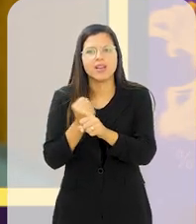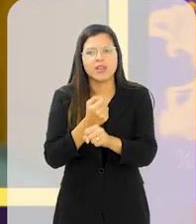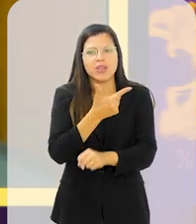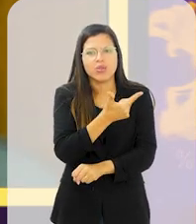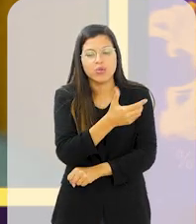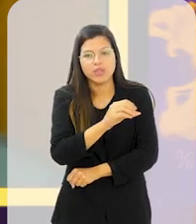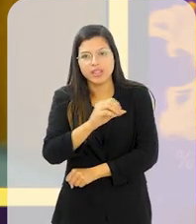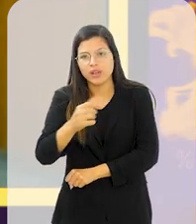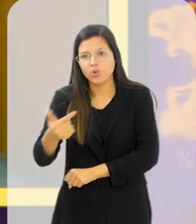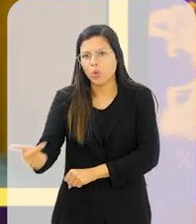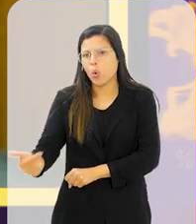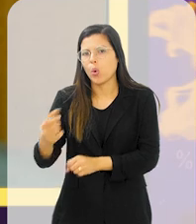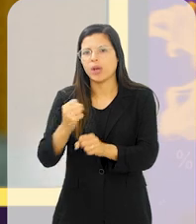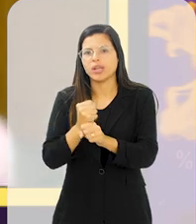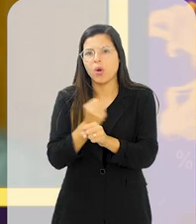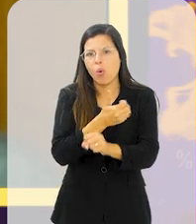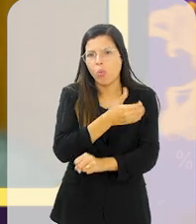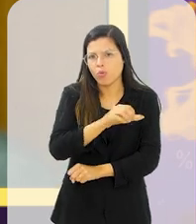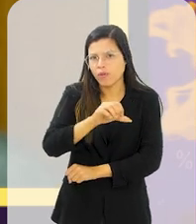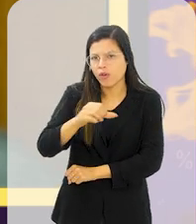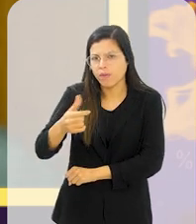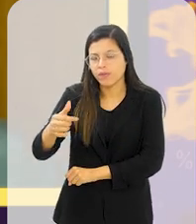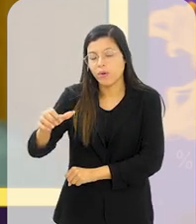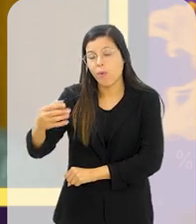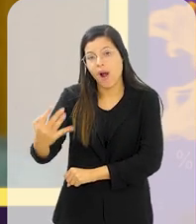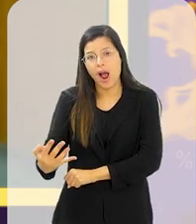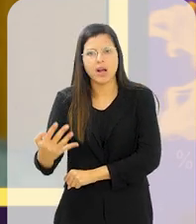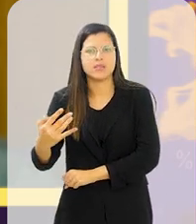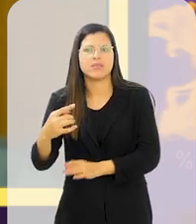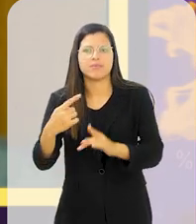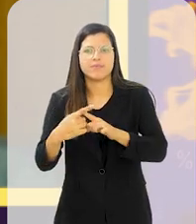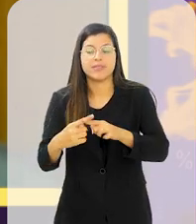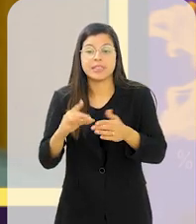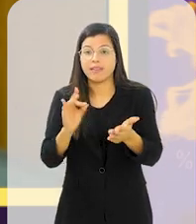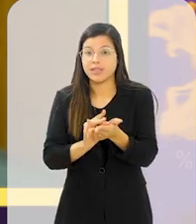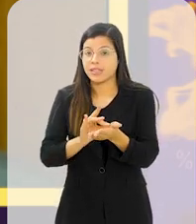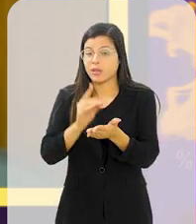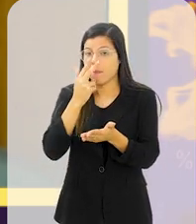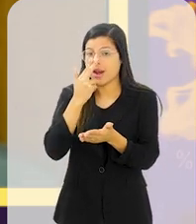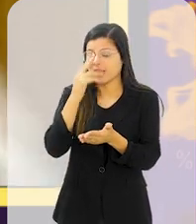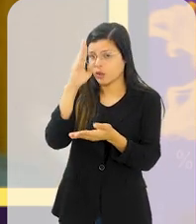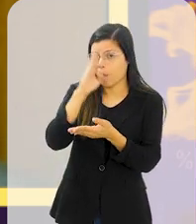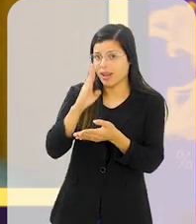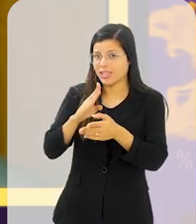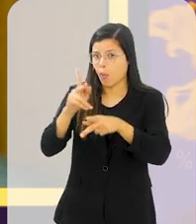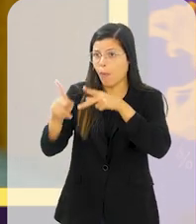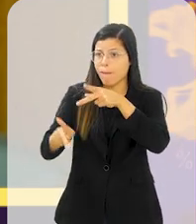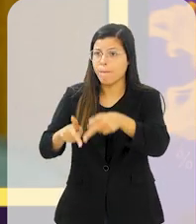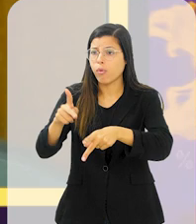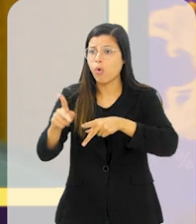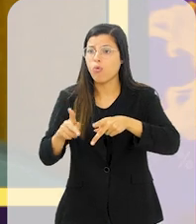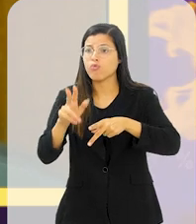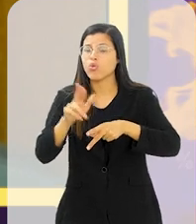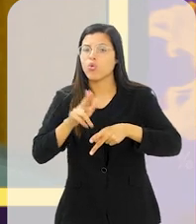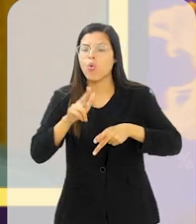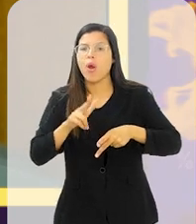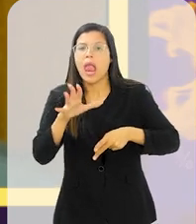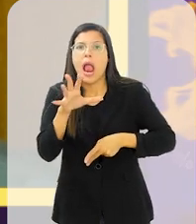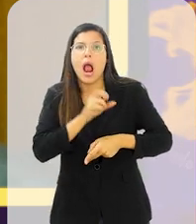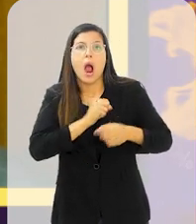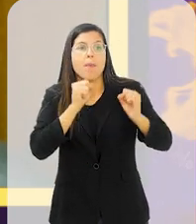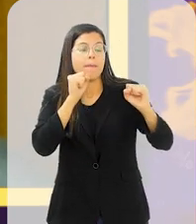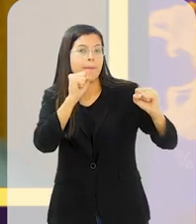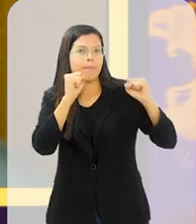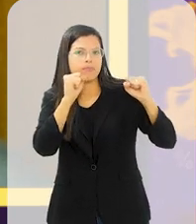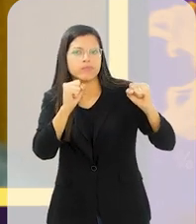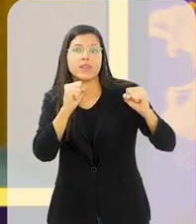2002, compara com a seleção de 94, porque, na verdade, o brasileiro, de uma forma geral, ele não é um apaixonado pelo